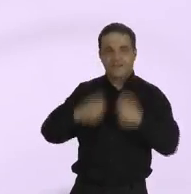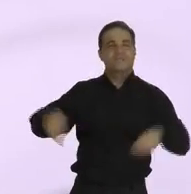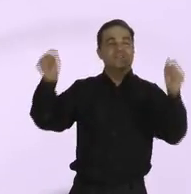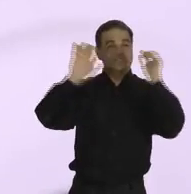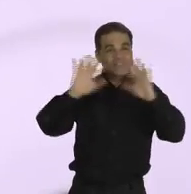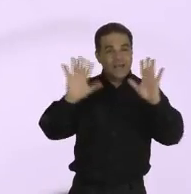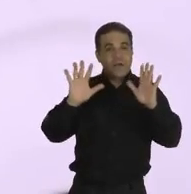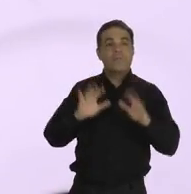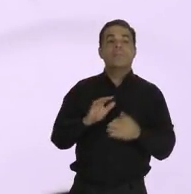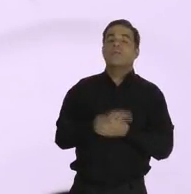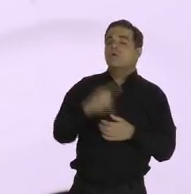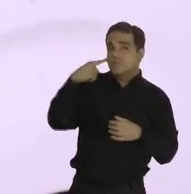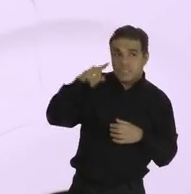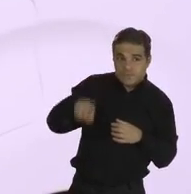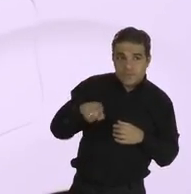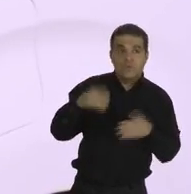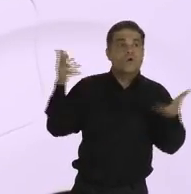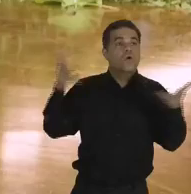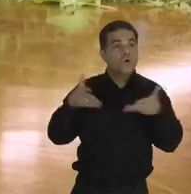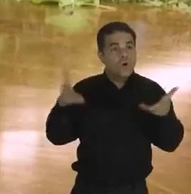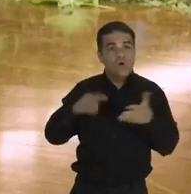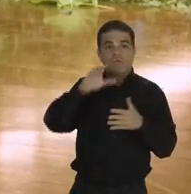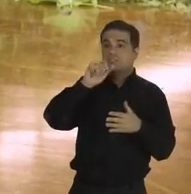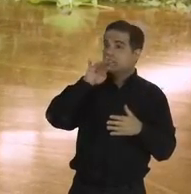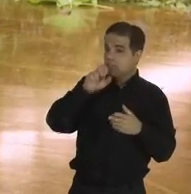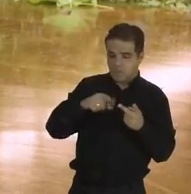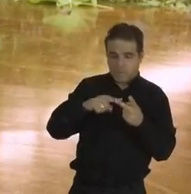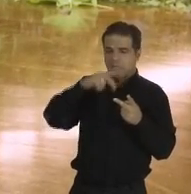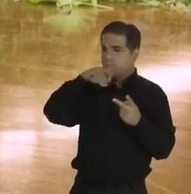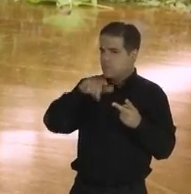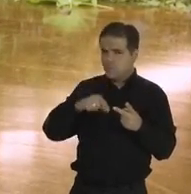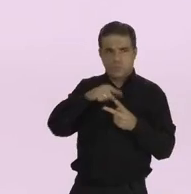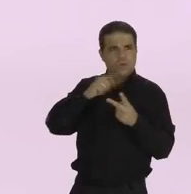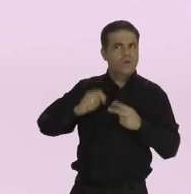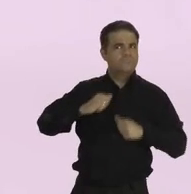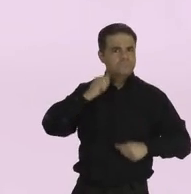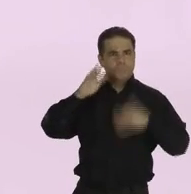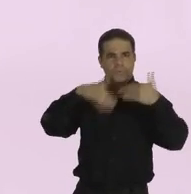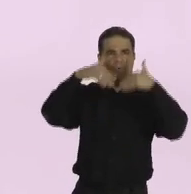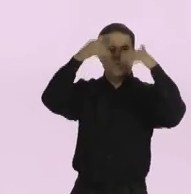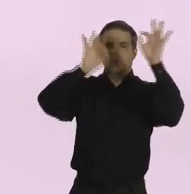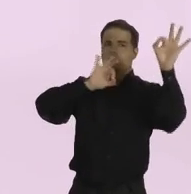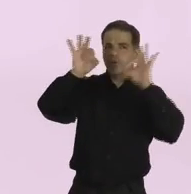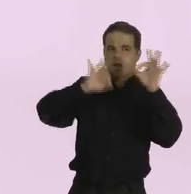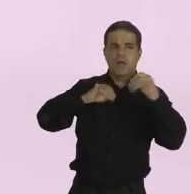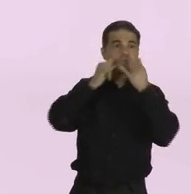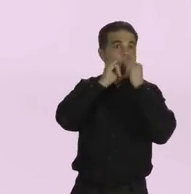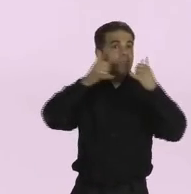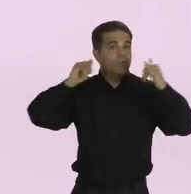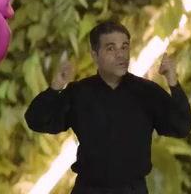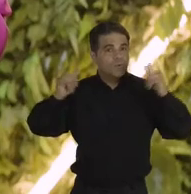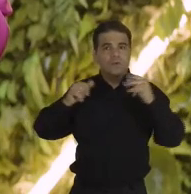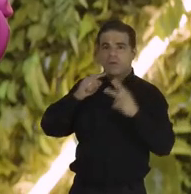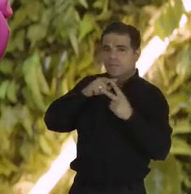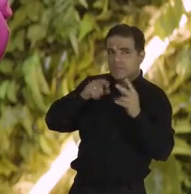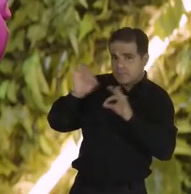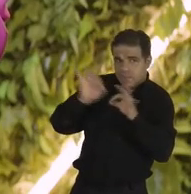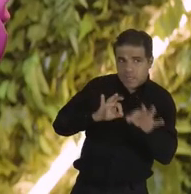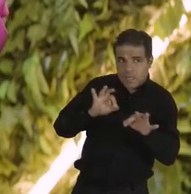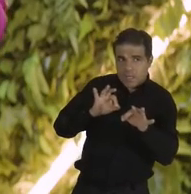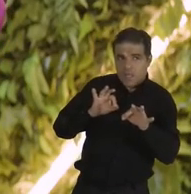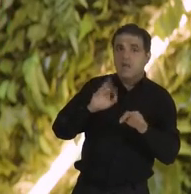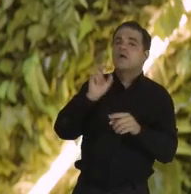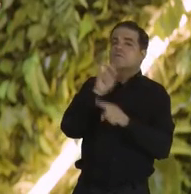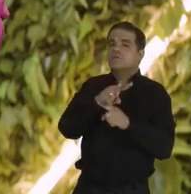pessoal é e hoje Citroen Peugeot deram um passo importante e seus planos de eletrificação mas esse plano